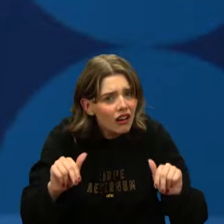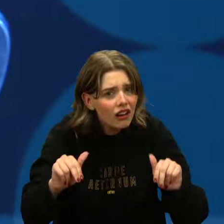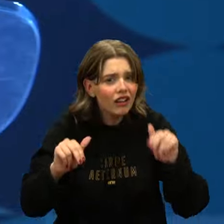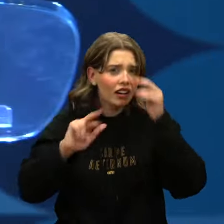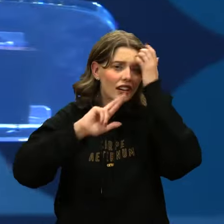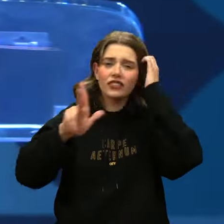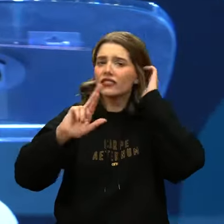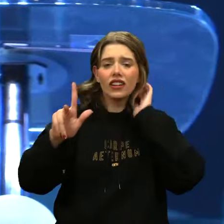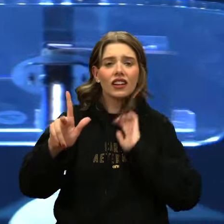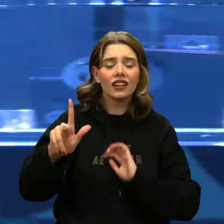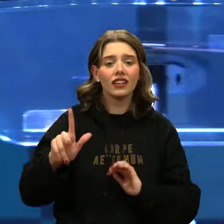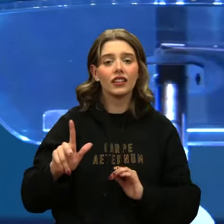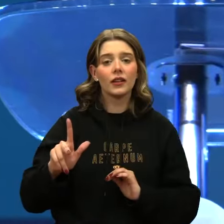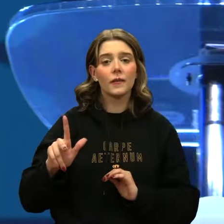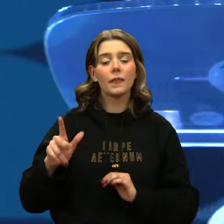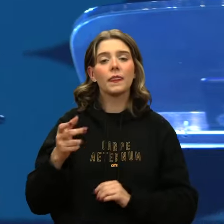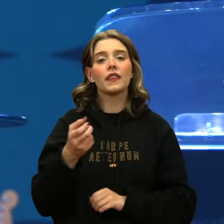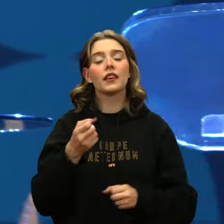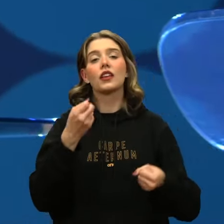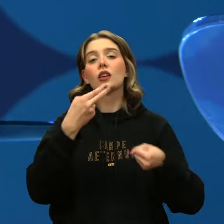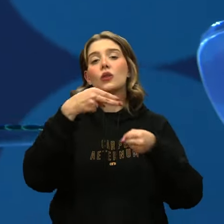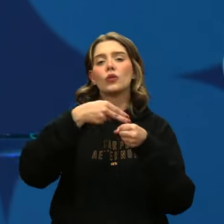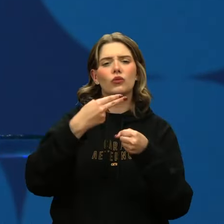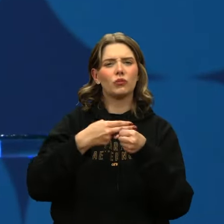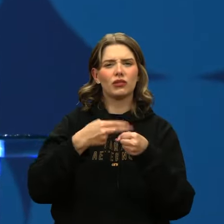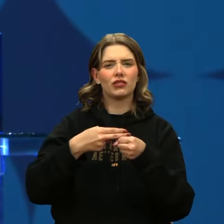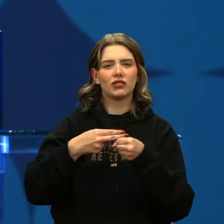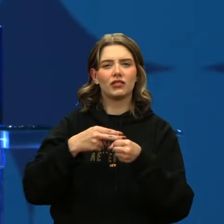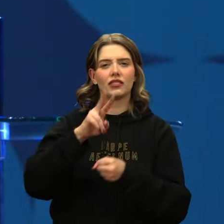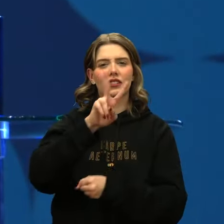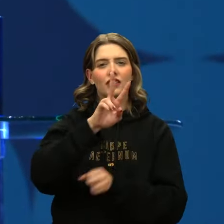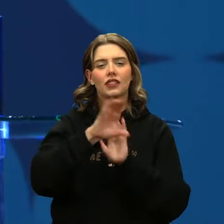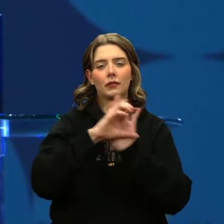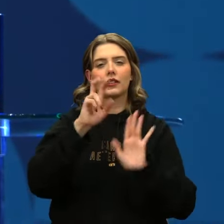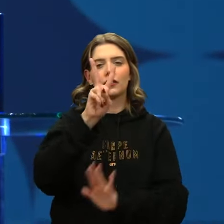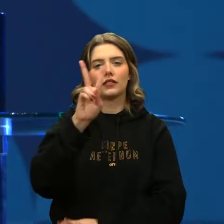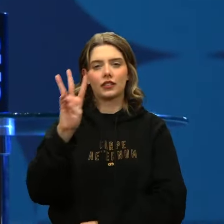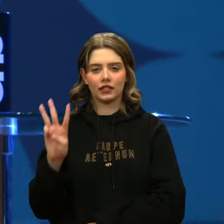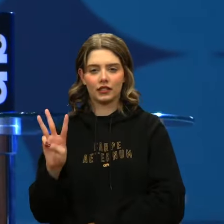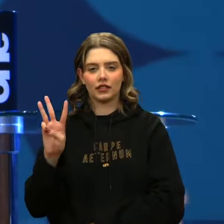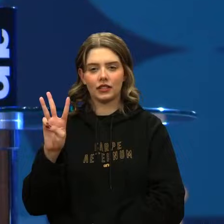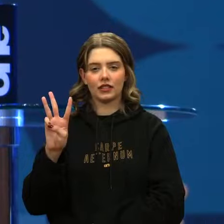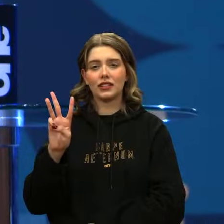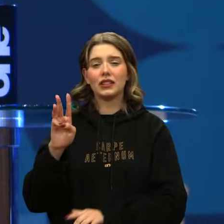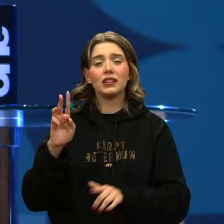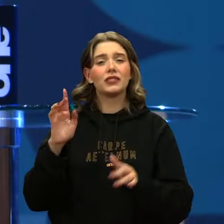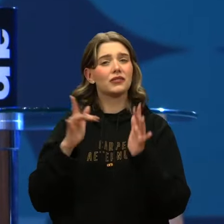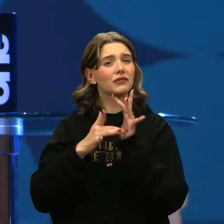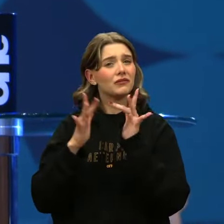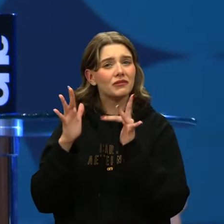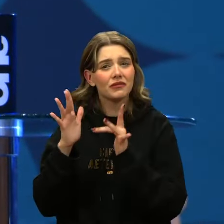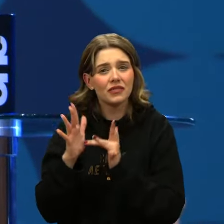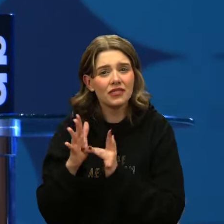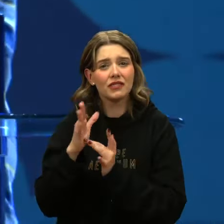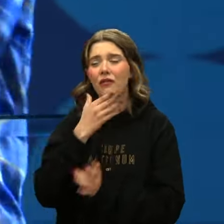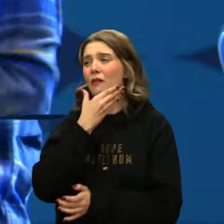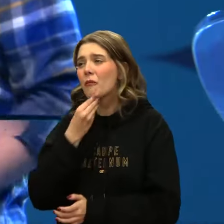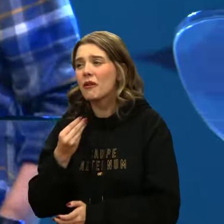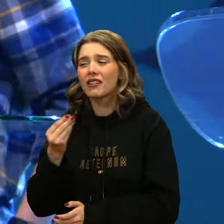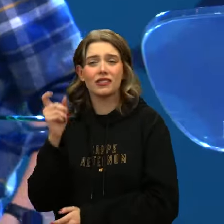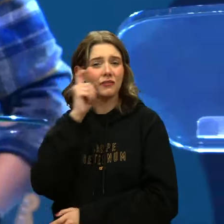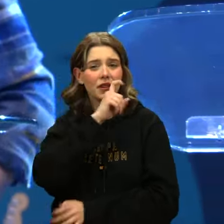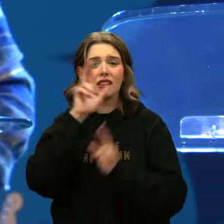em Números 23, que Deus não é homem para que minta e nem filho do homem para que nele haja engano. Sabe por que você